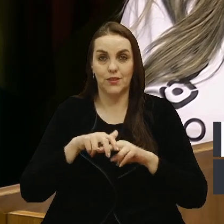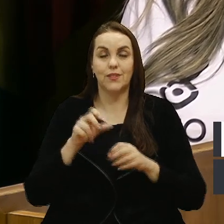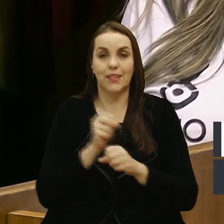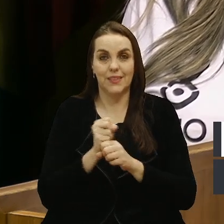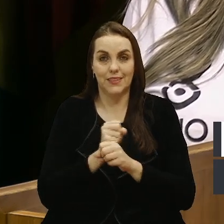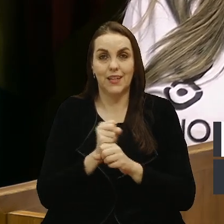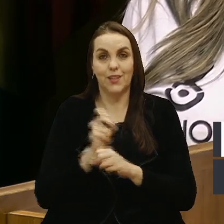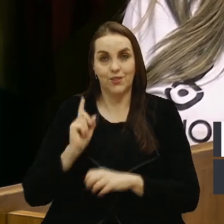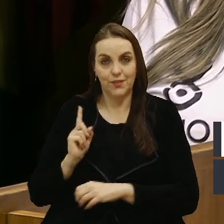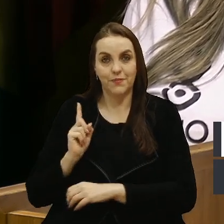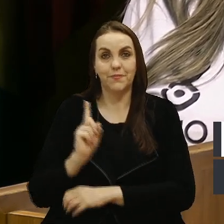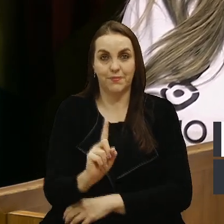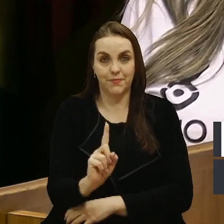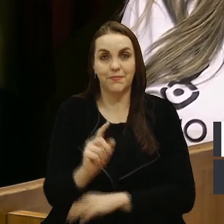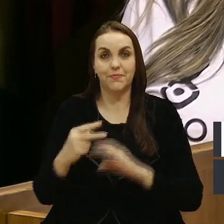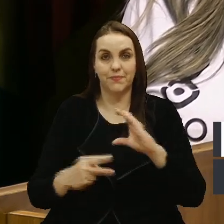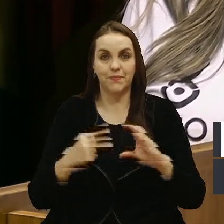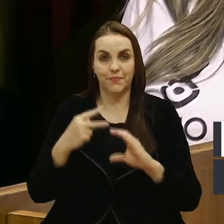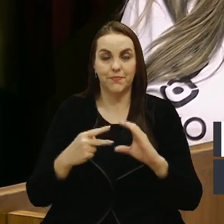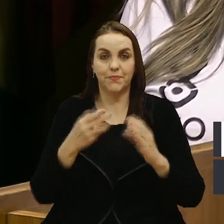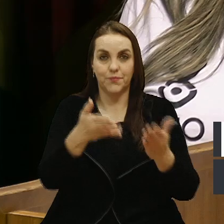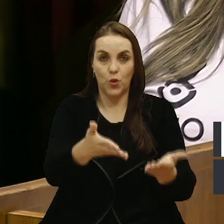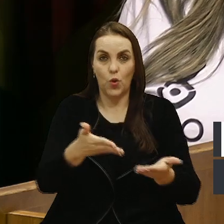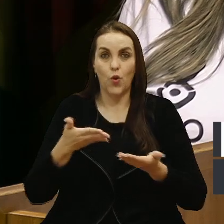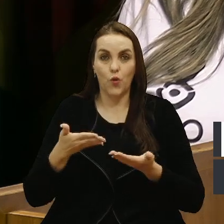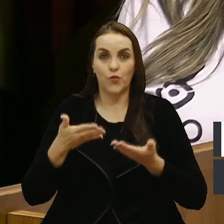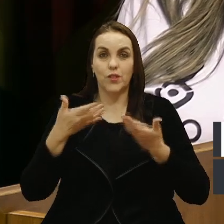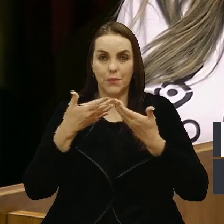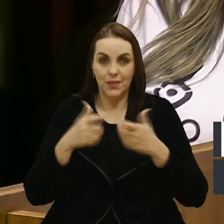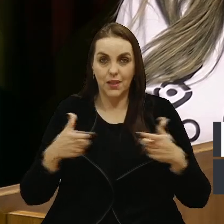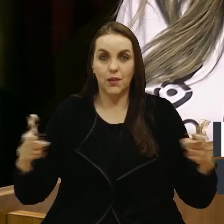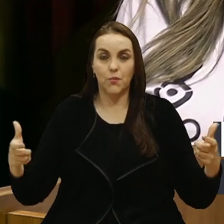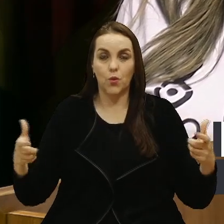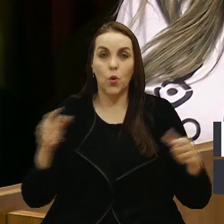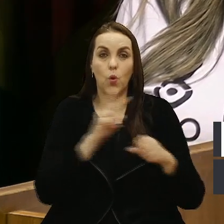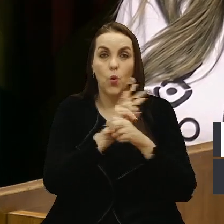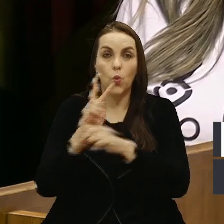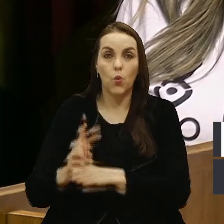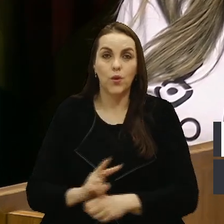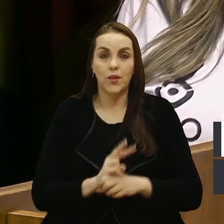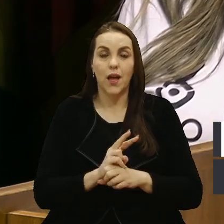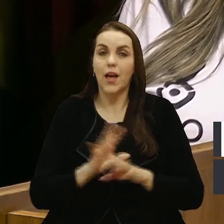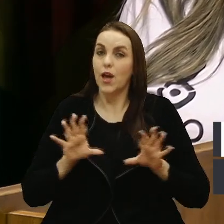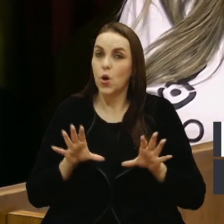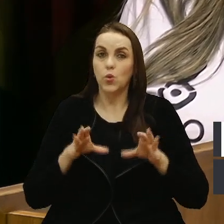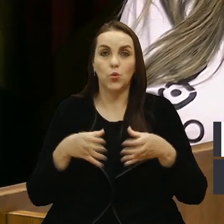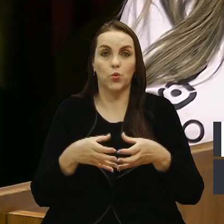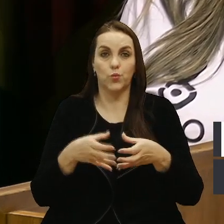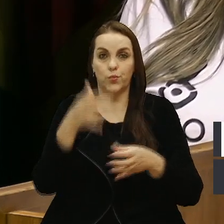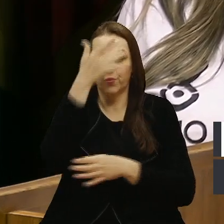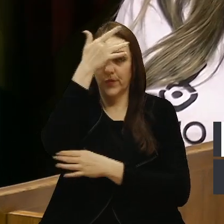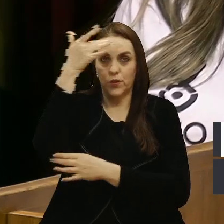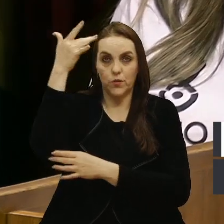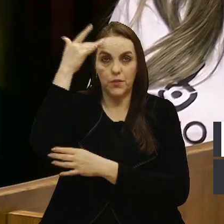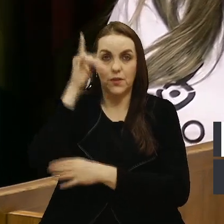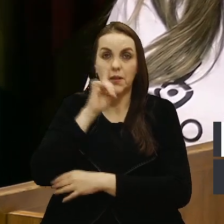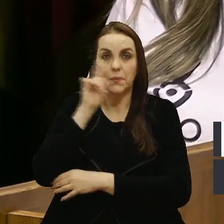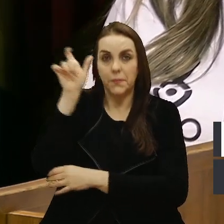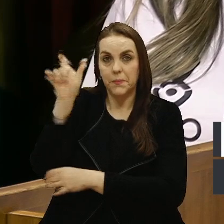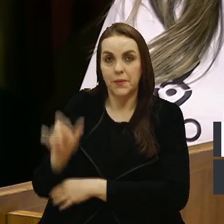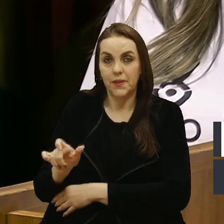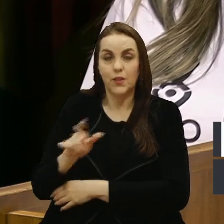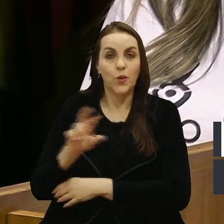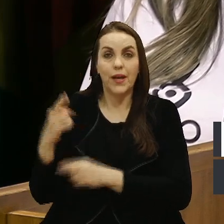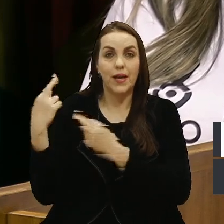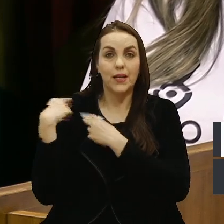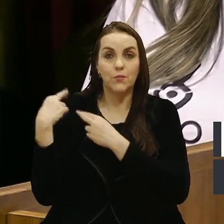aqui, nessa casa, fazendo um convite mais amplo, que o cuidar é coletivo. Porque a saúde mental das mães não pode ser